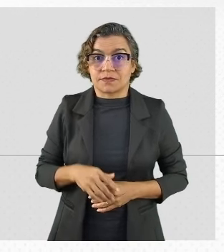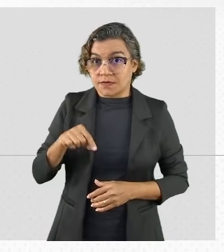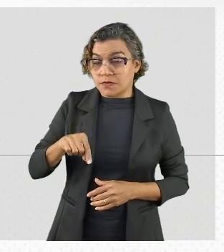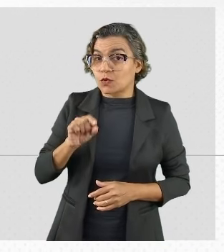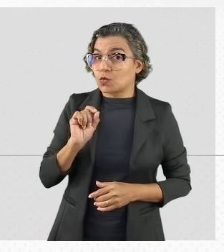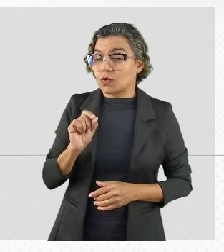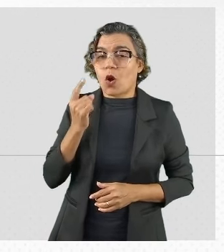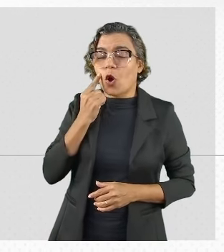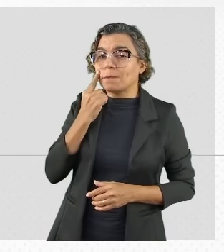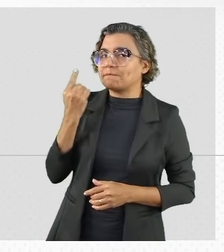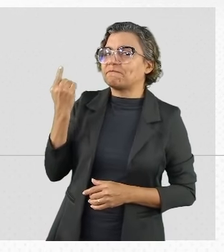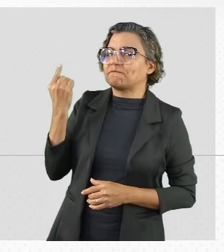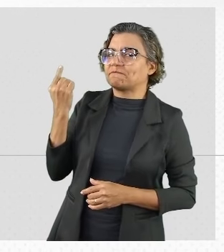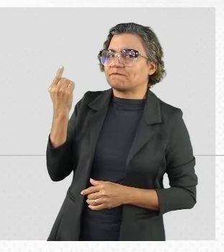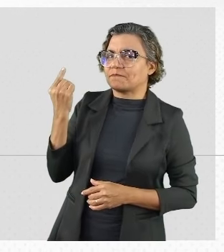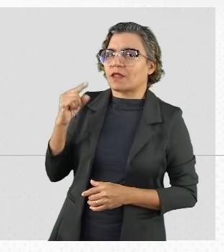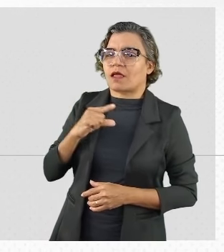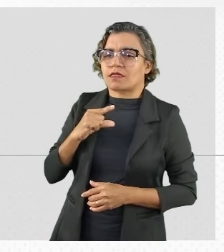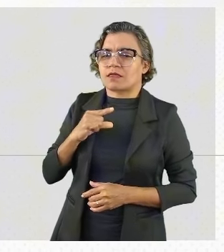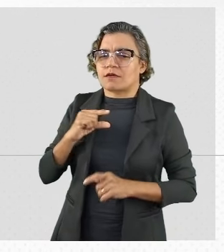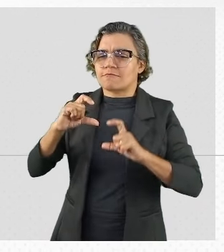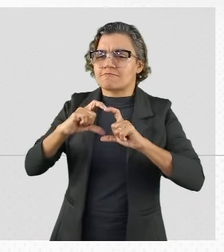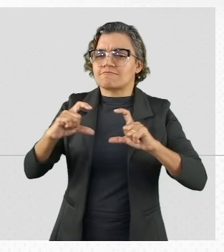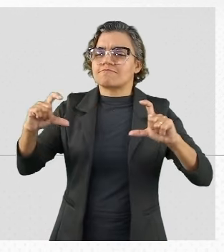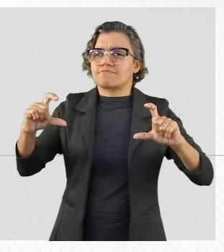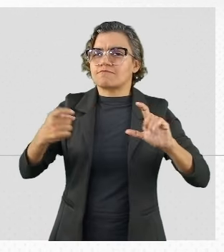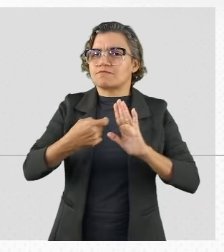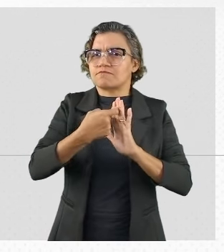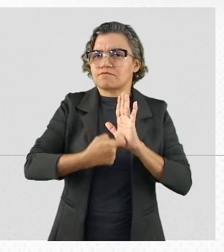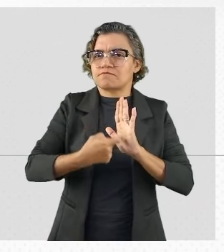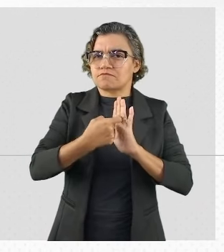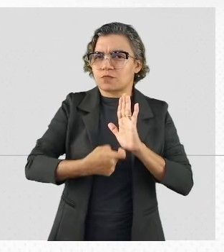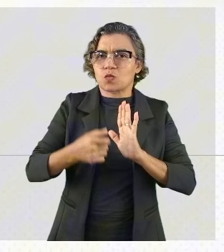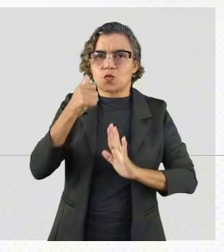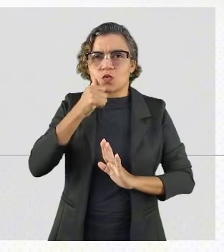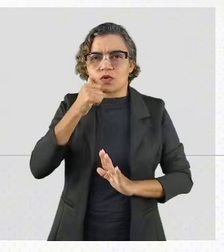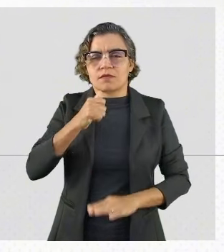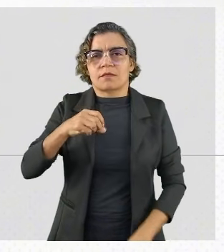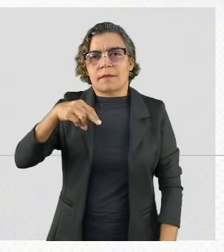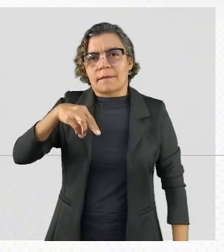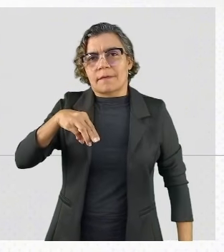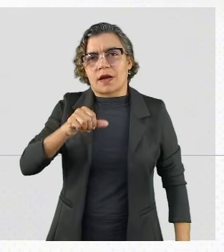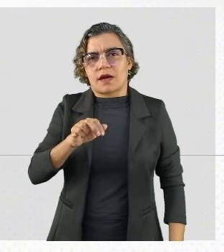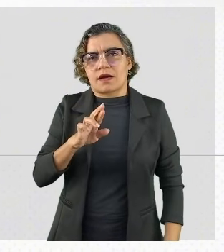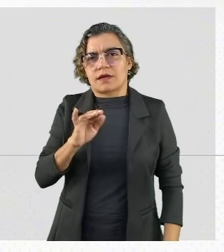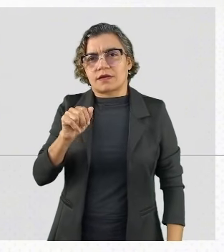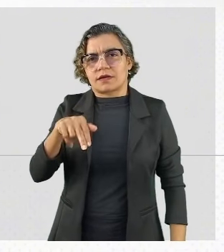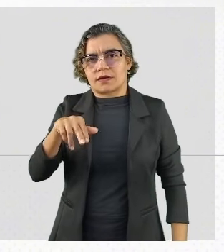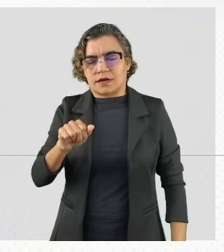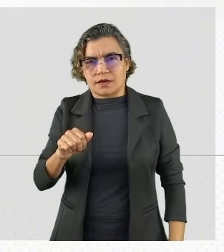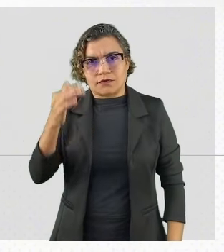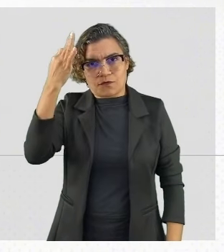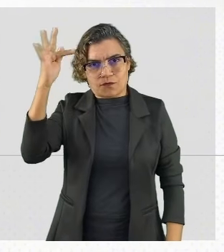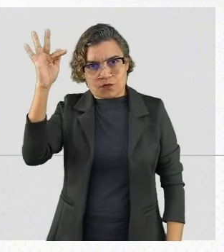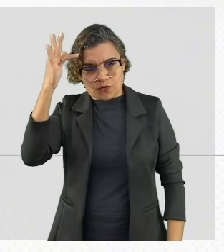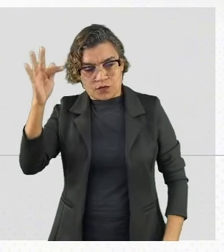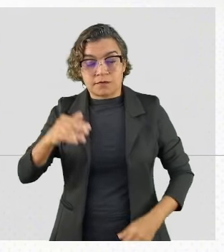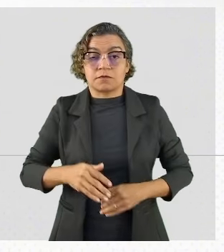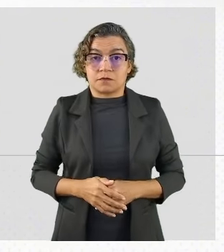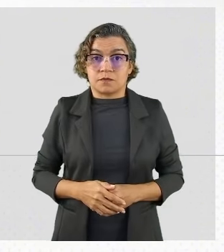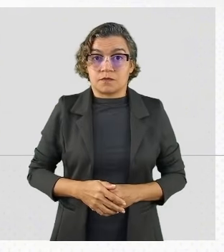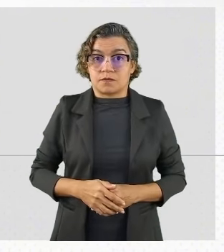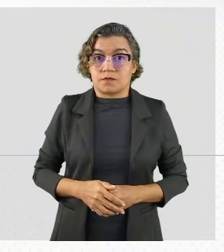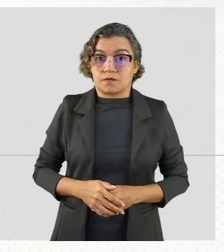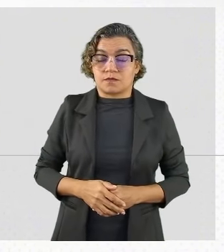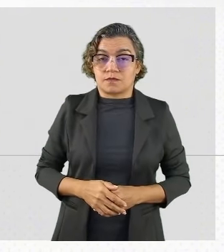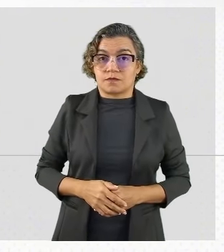Aqui, eu trouxe um fragmento do texto da Marilina Chaui, filósofa brasileira contemporânea, onde